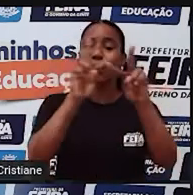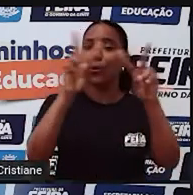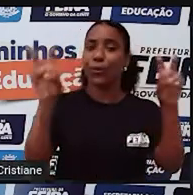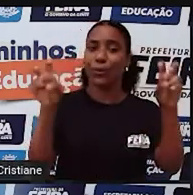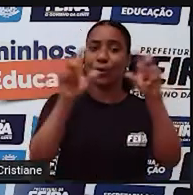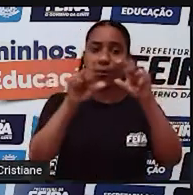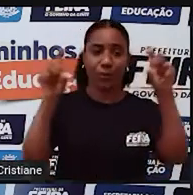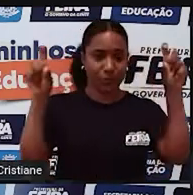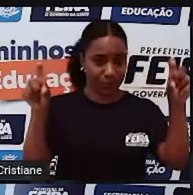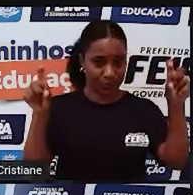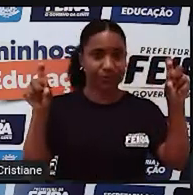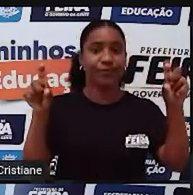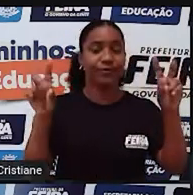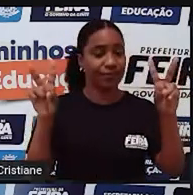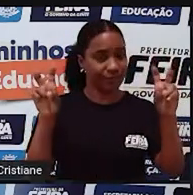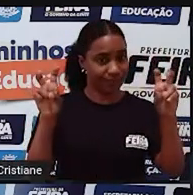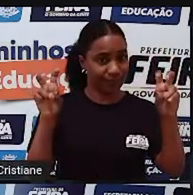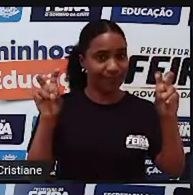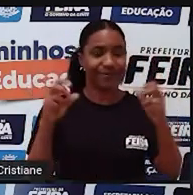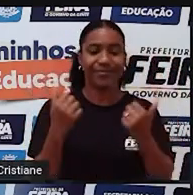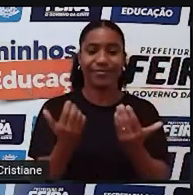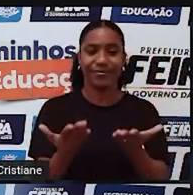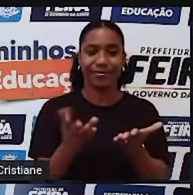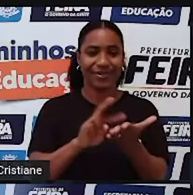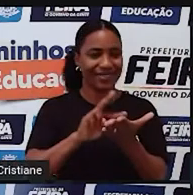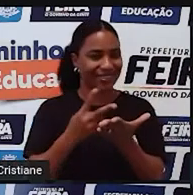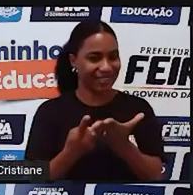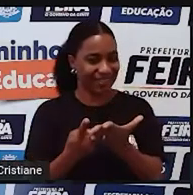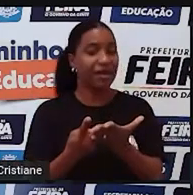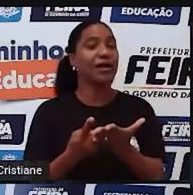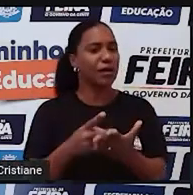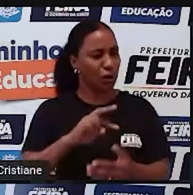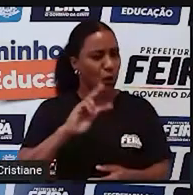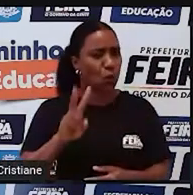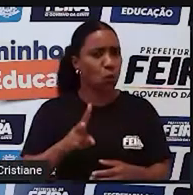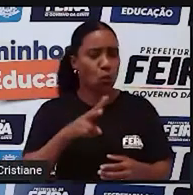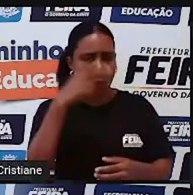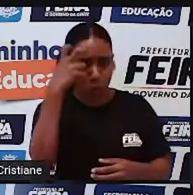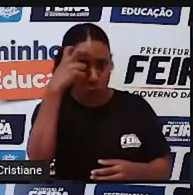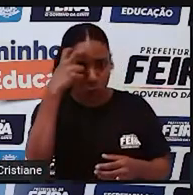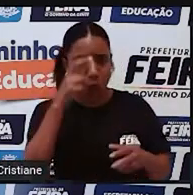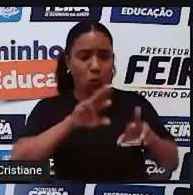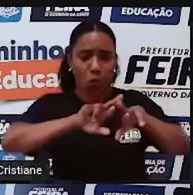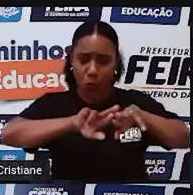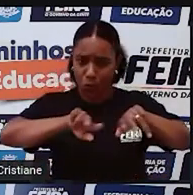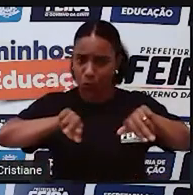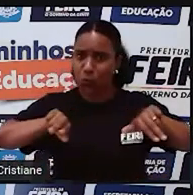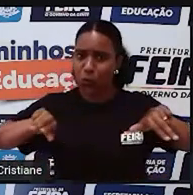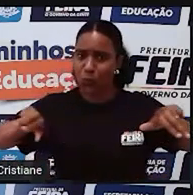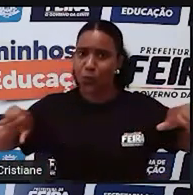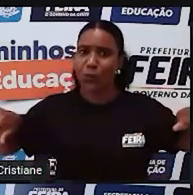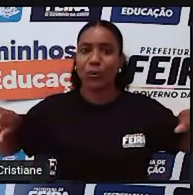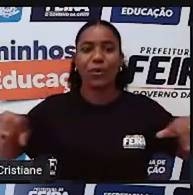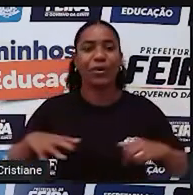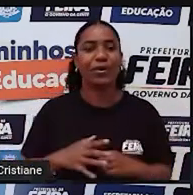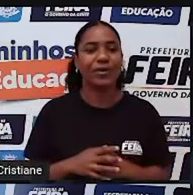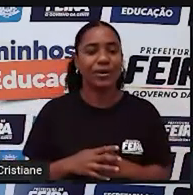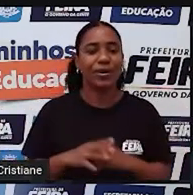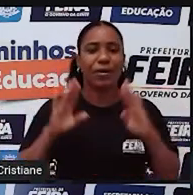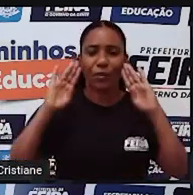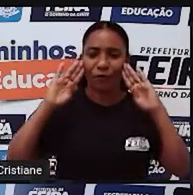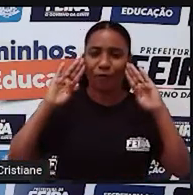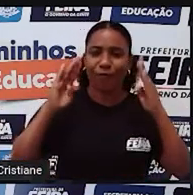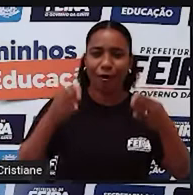aula é Cultural Diversity, diversidade cultural. E para tratar do tema, nós vamos